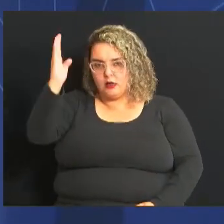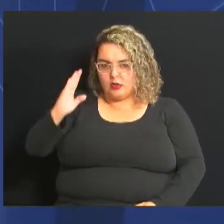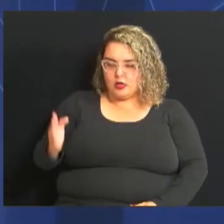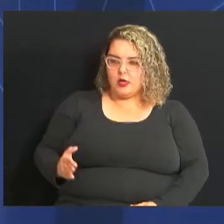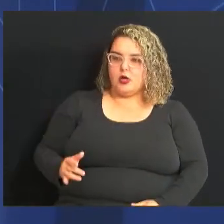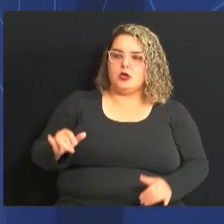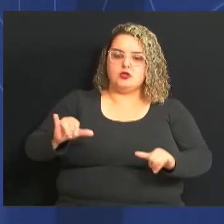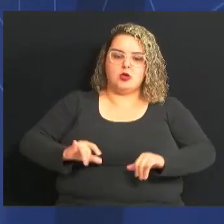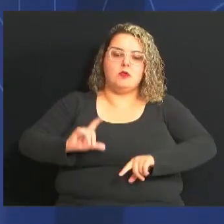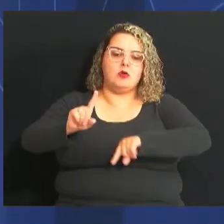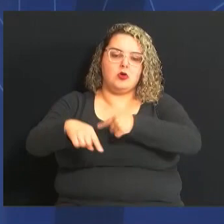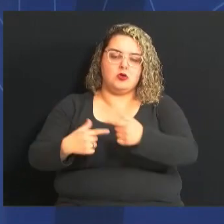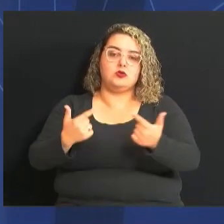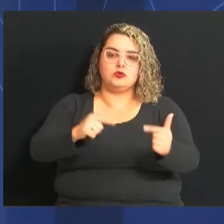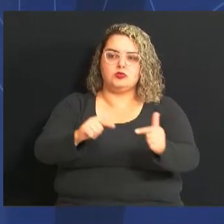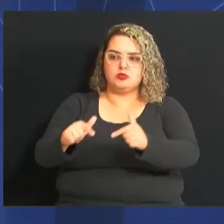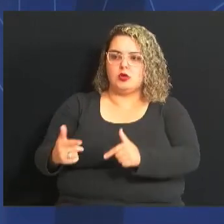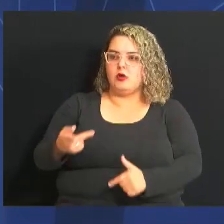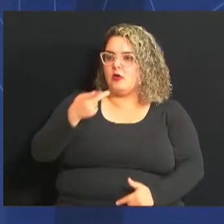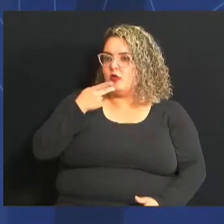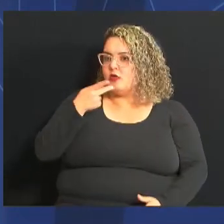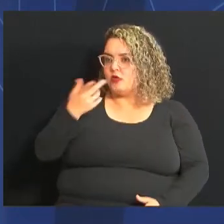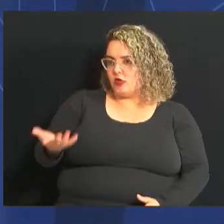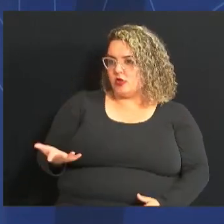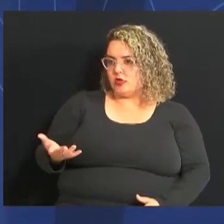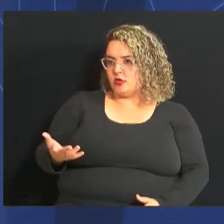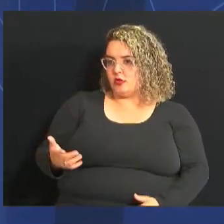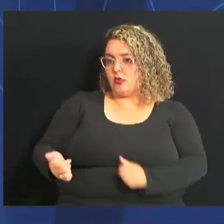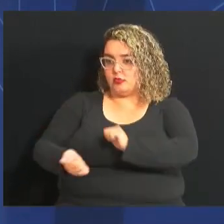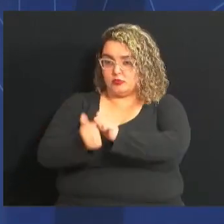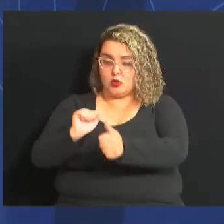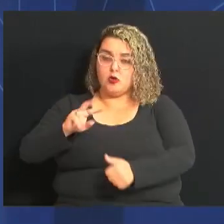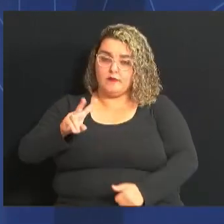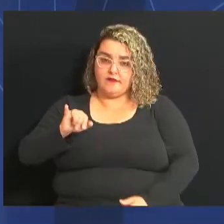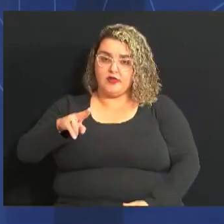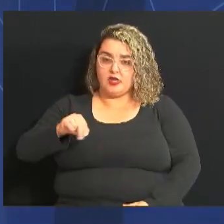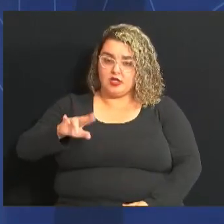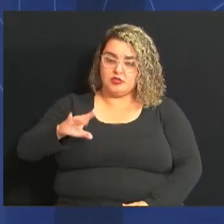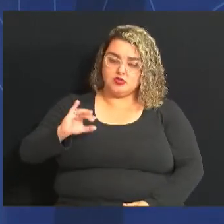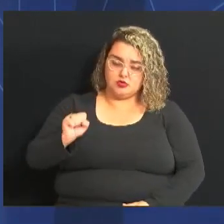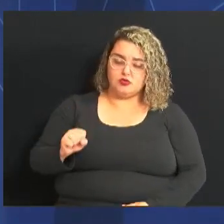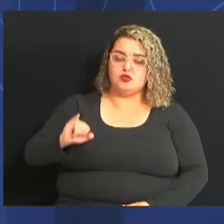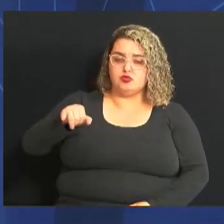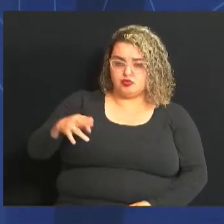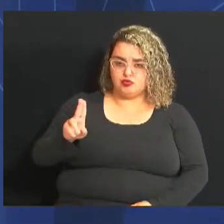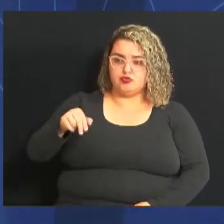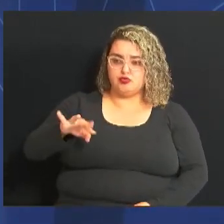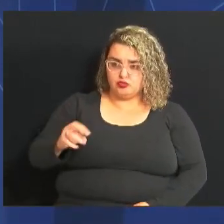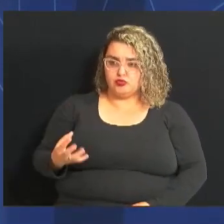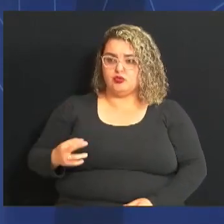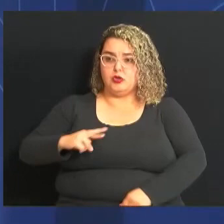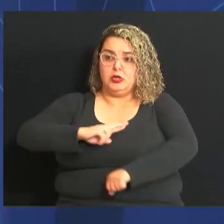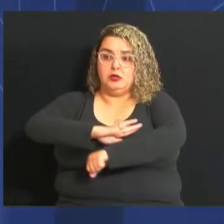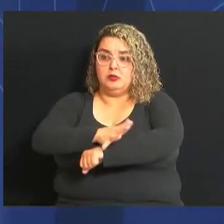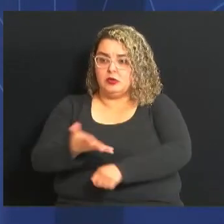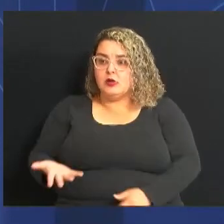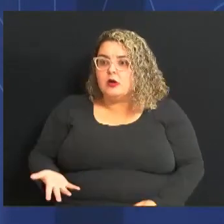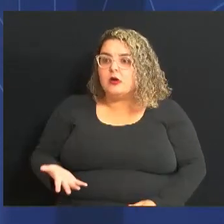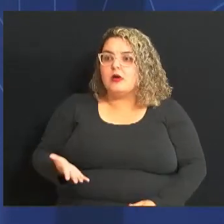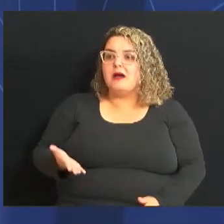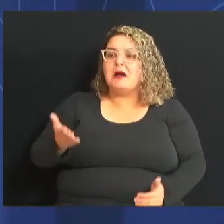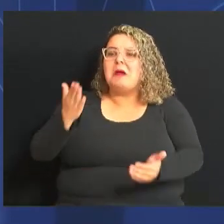lugares. Você citou jogador de futebol, o Vinícius Júnior, na Espanha, sofreu racismo, né? Disseram para ele parar de